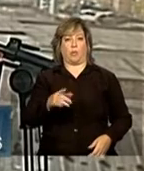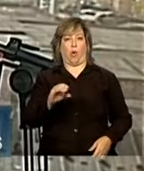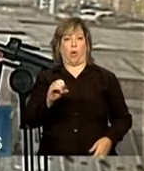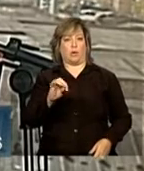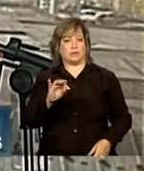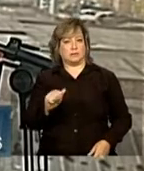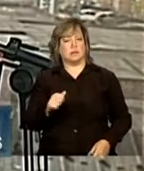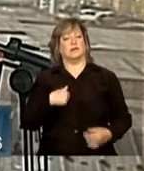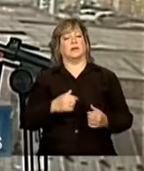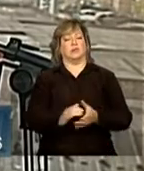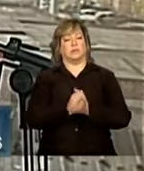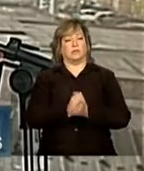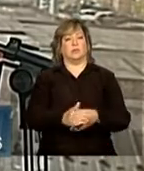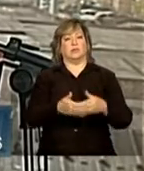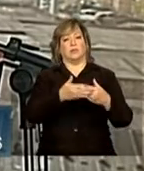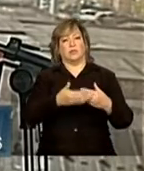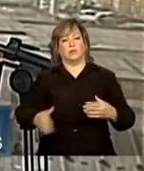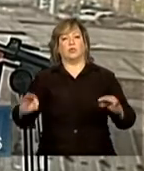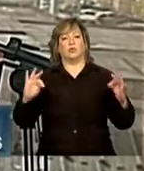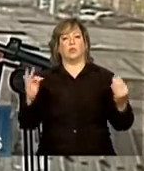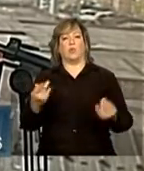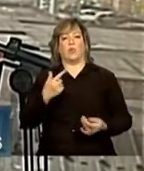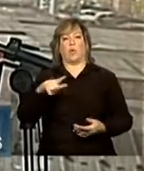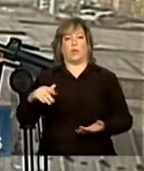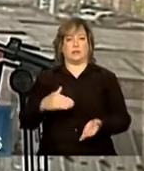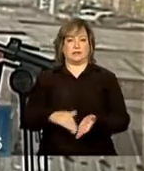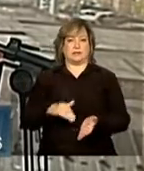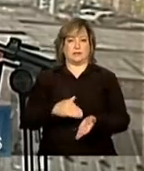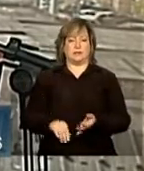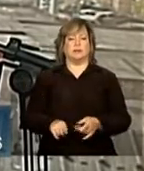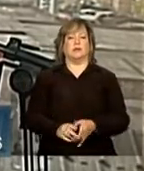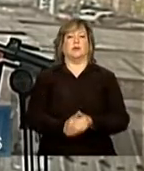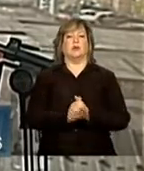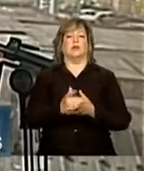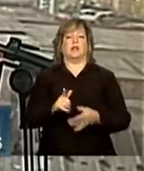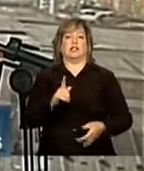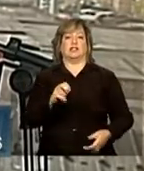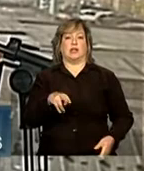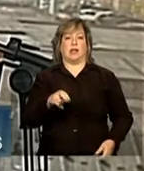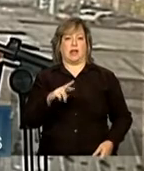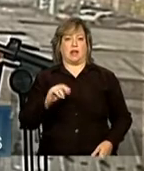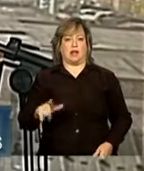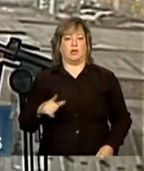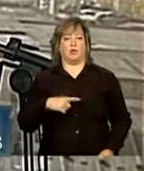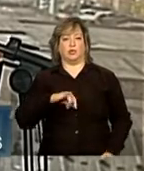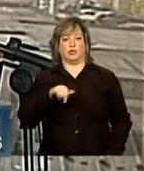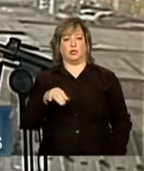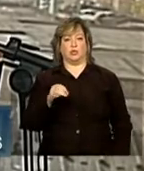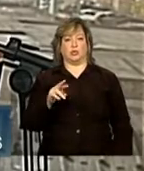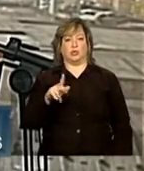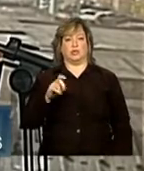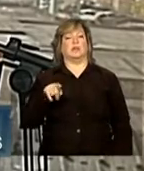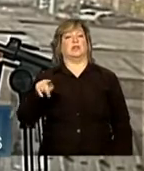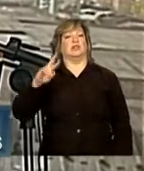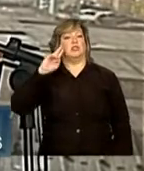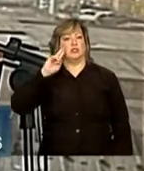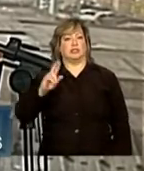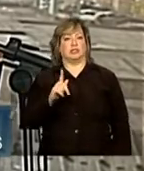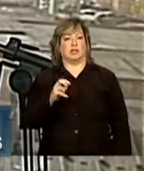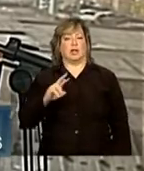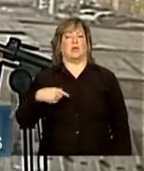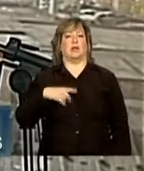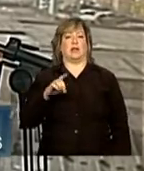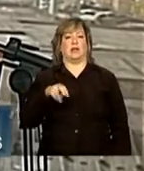cumprimento todos os demais secretários. Cumprimentar o general Jorge Frache, diretor-geral do